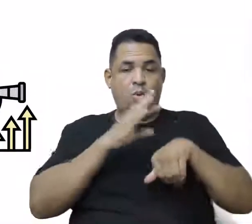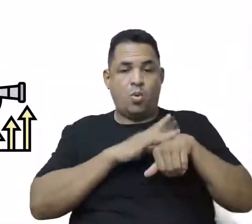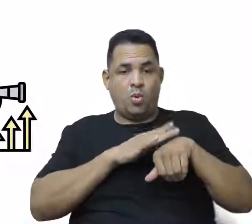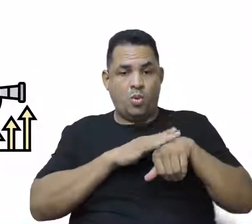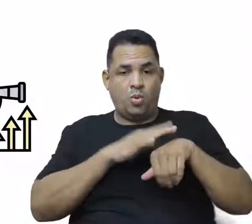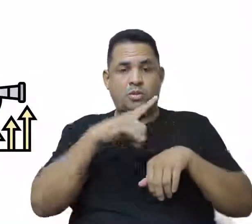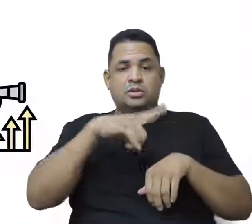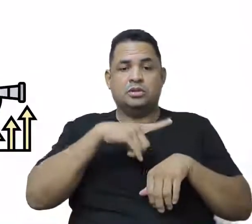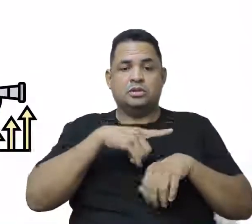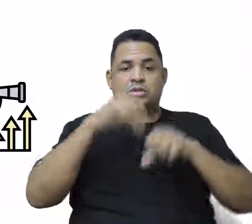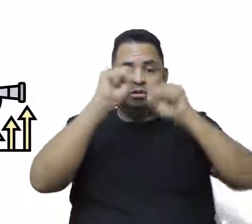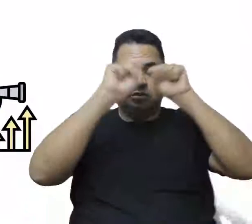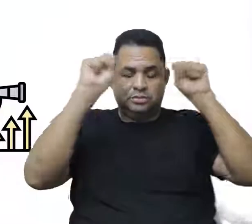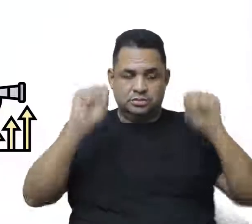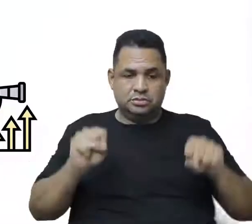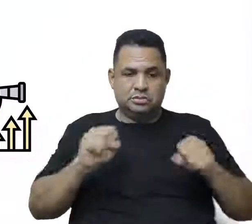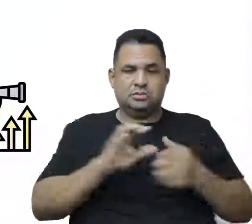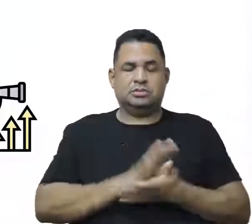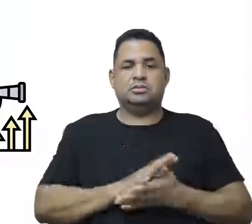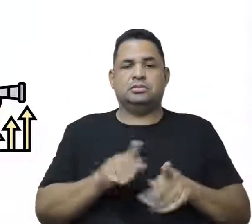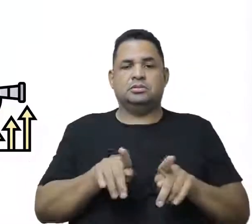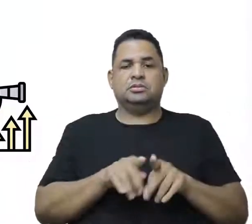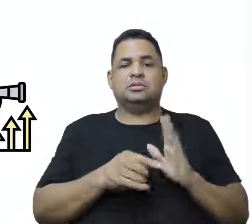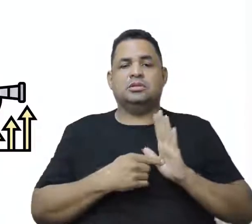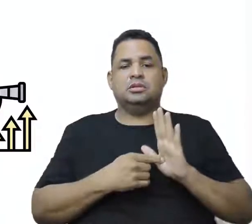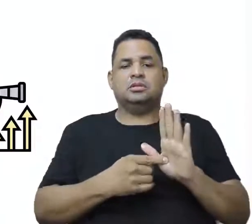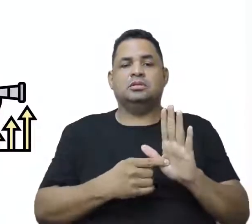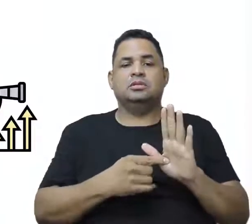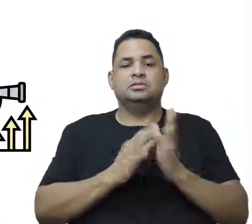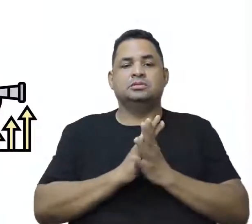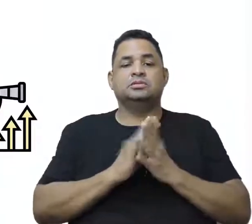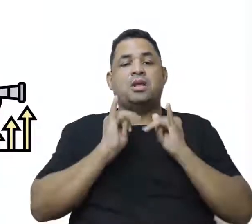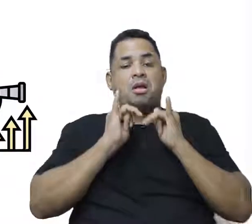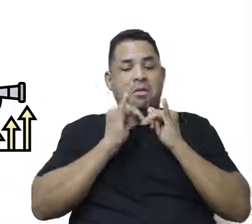ali que tem os seus sistemas. Ele transmite